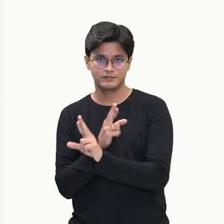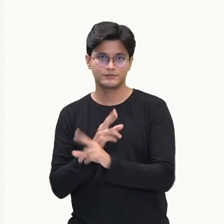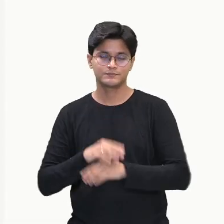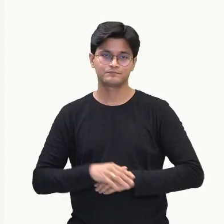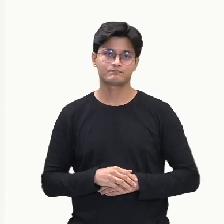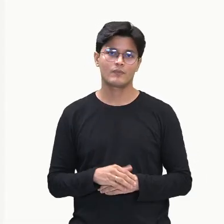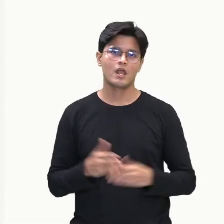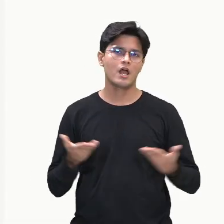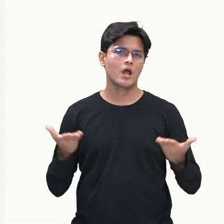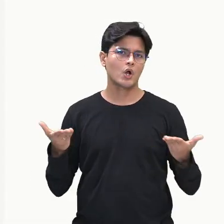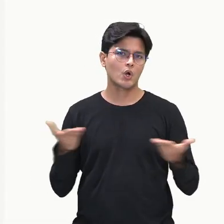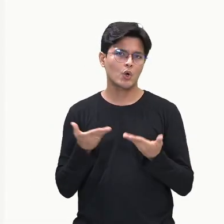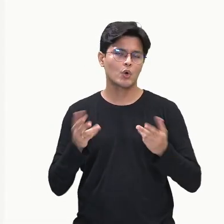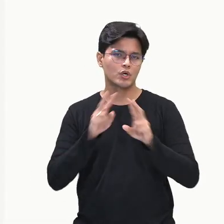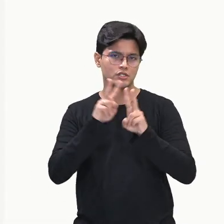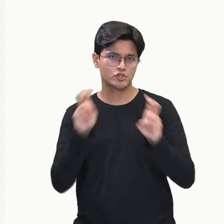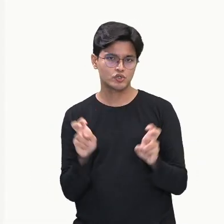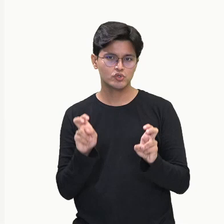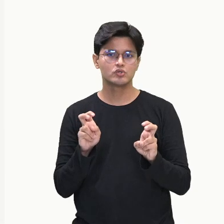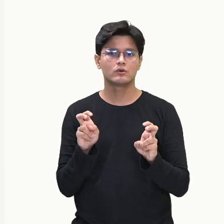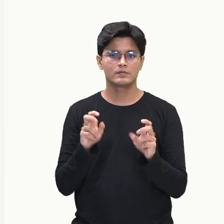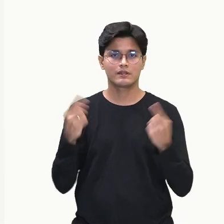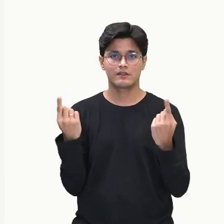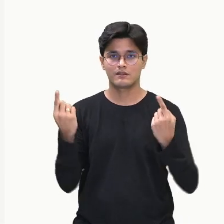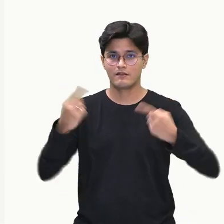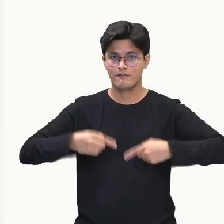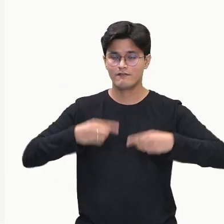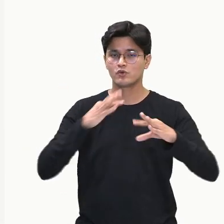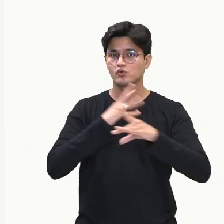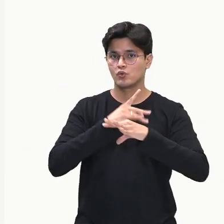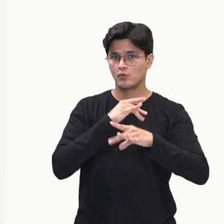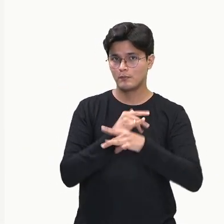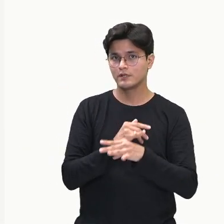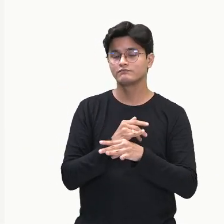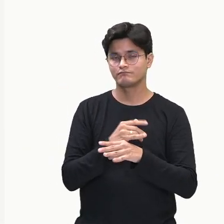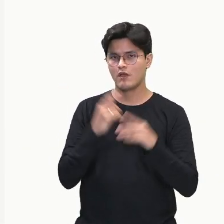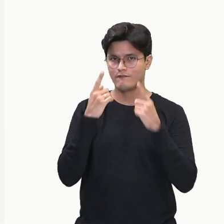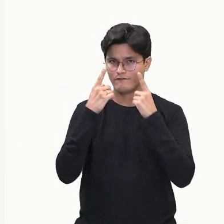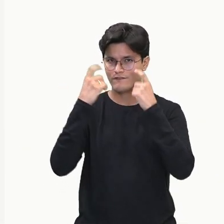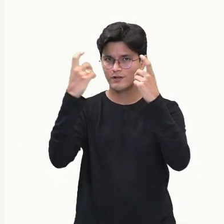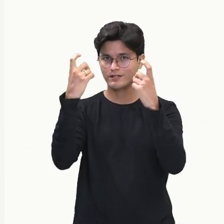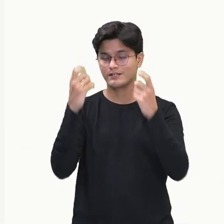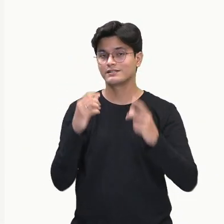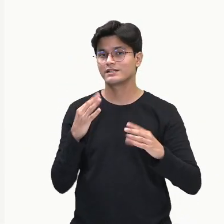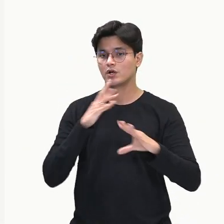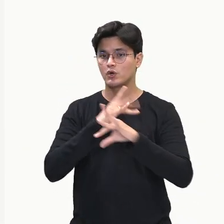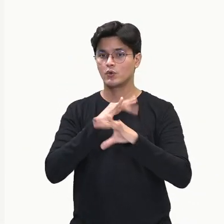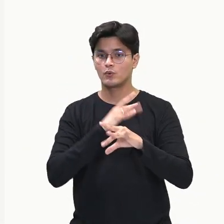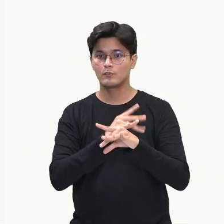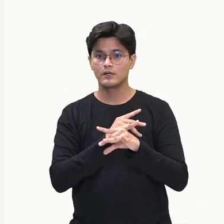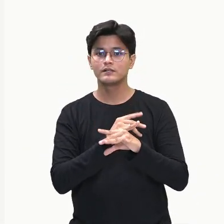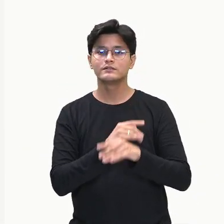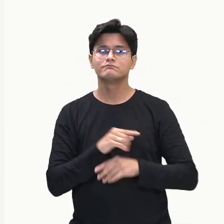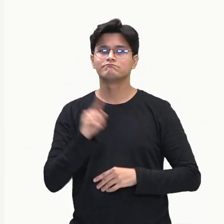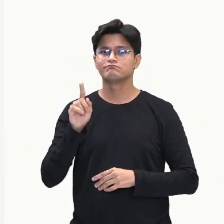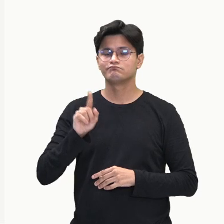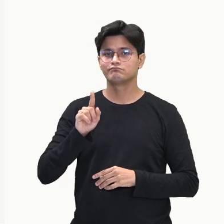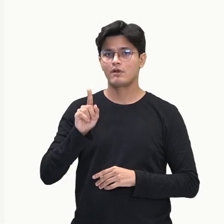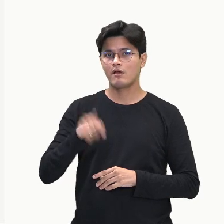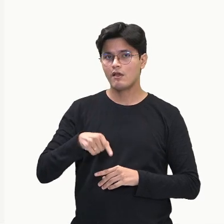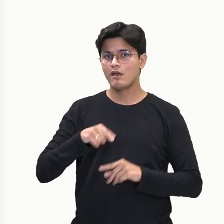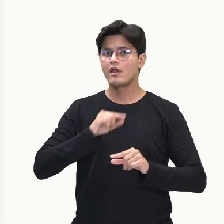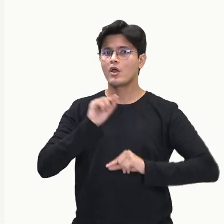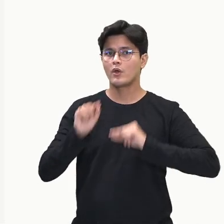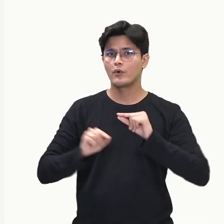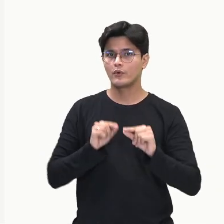falando da violência urbana. Então a violência urbana é um fator que